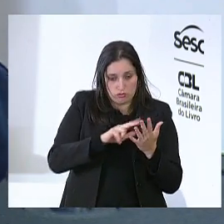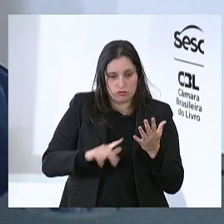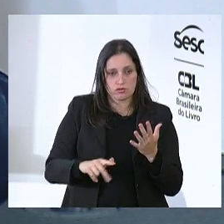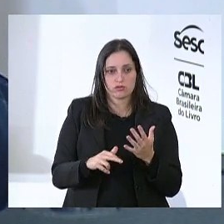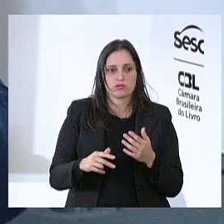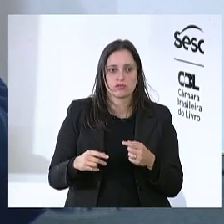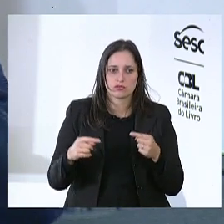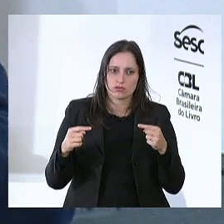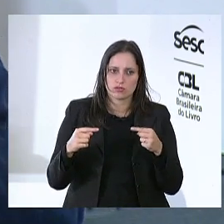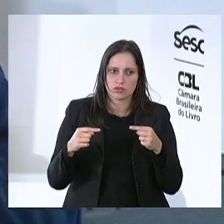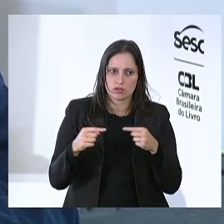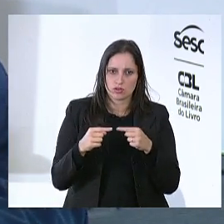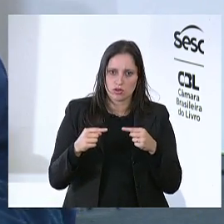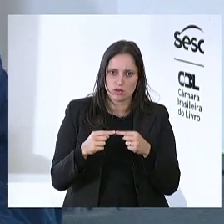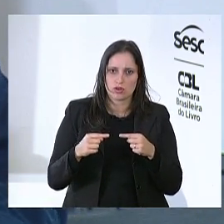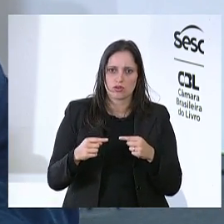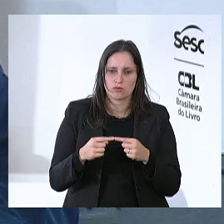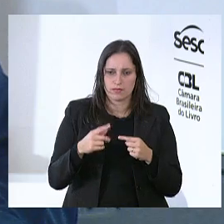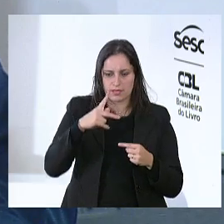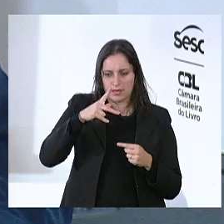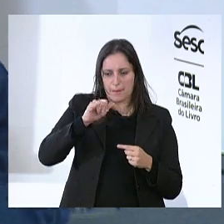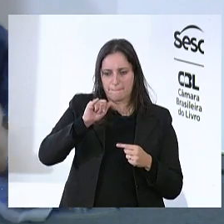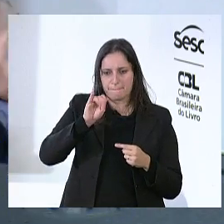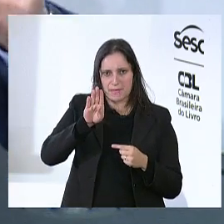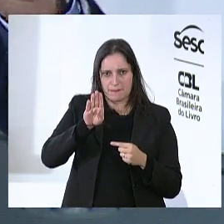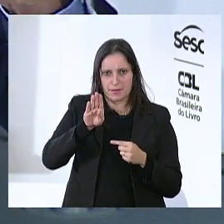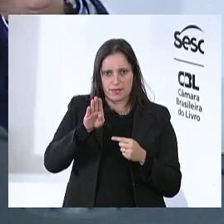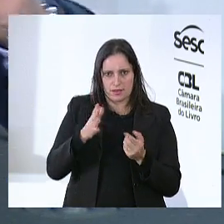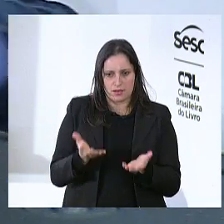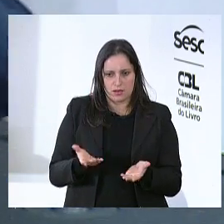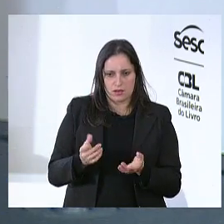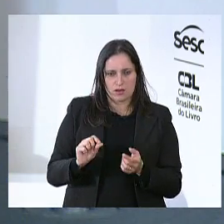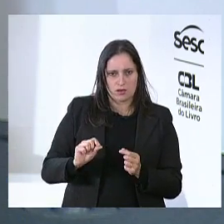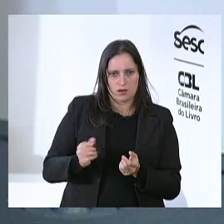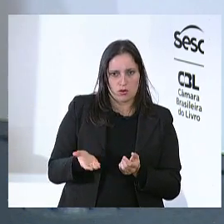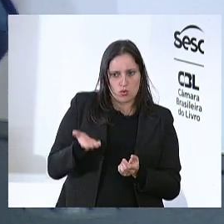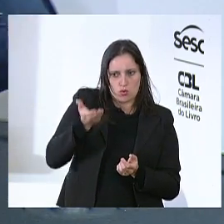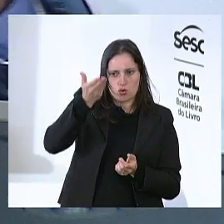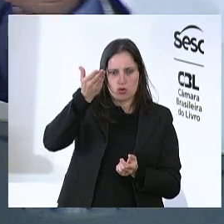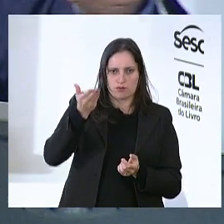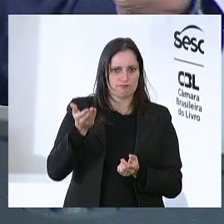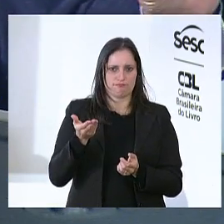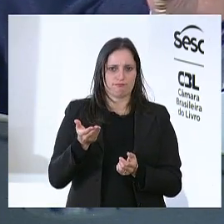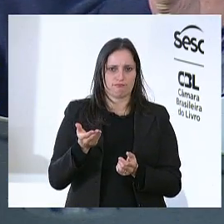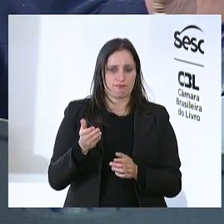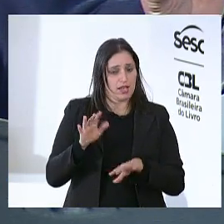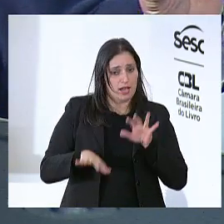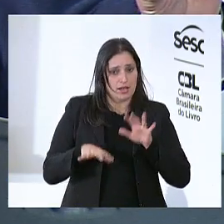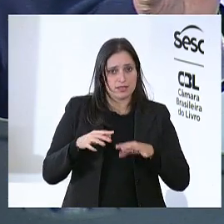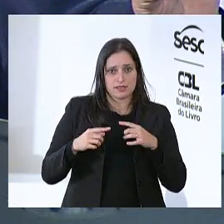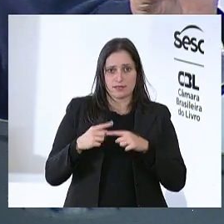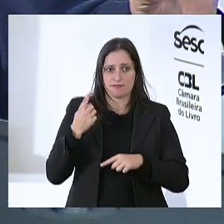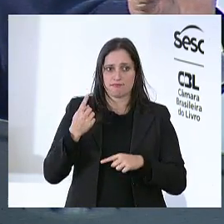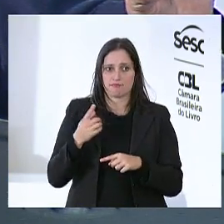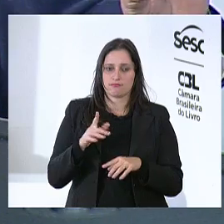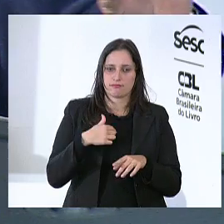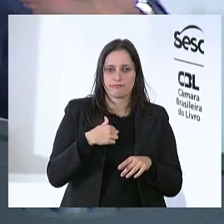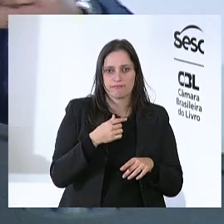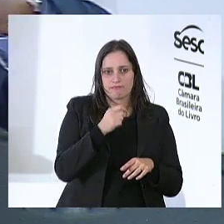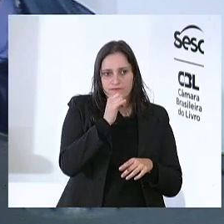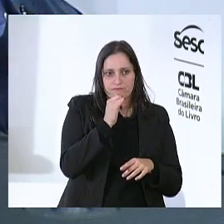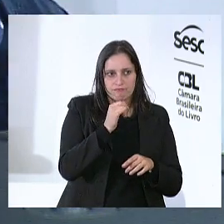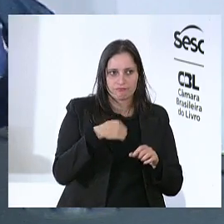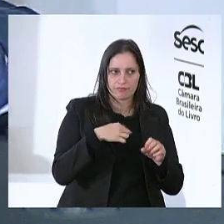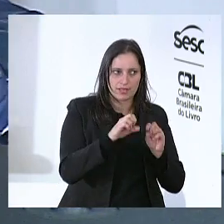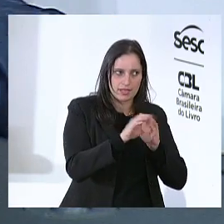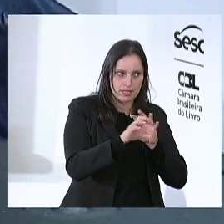traduzem necessariamente em aumento do PIB. Quando você faz um imenso esforço na área da educação,